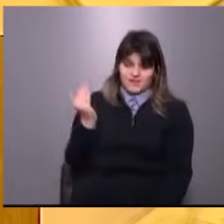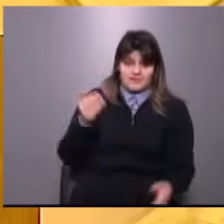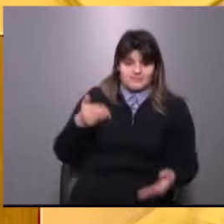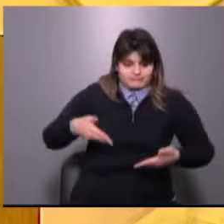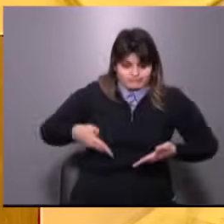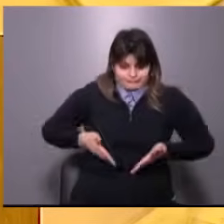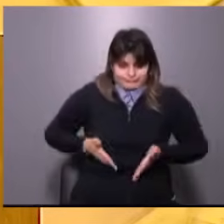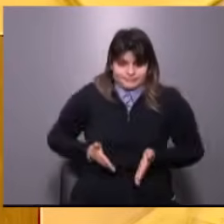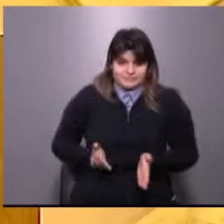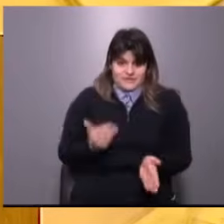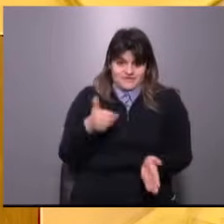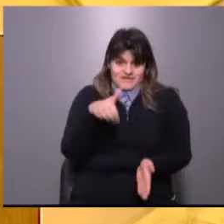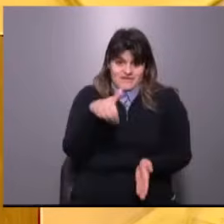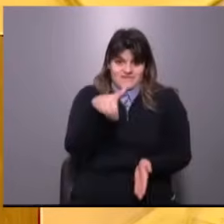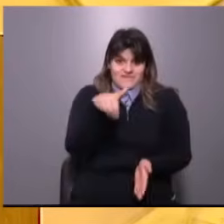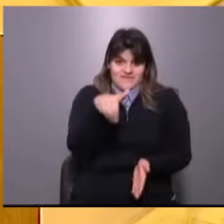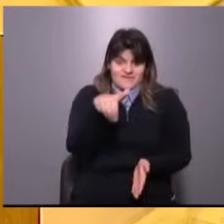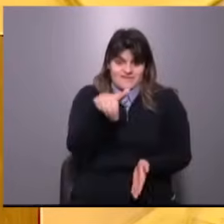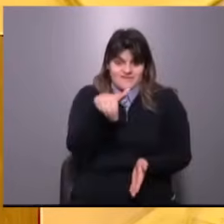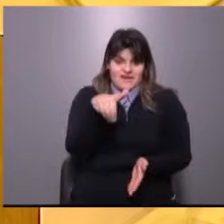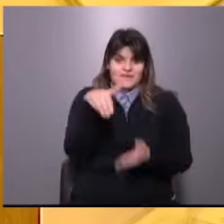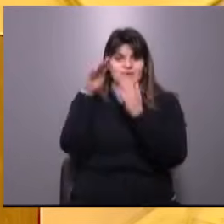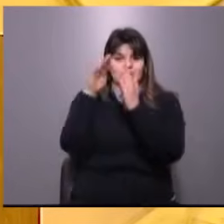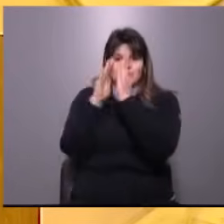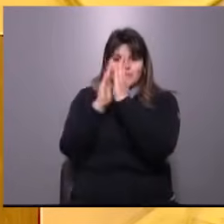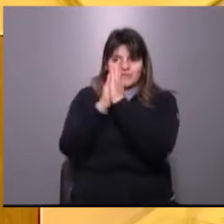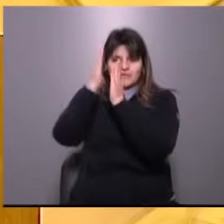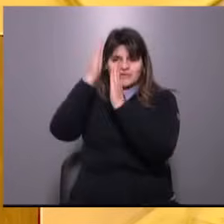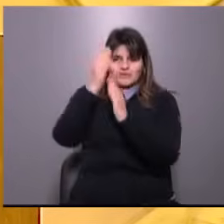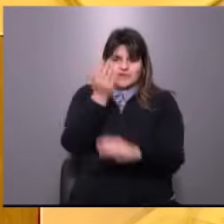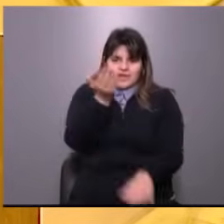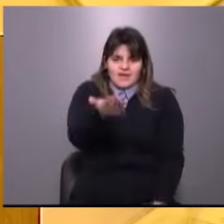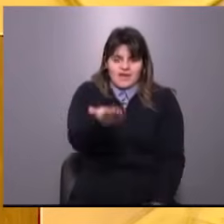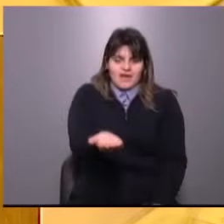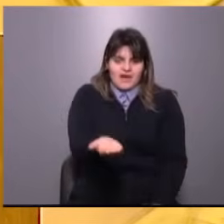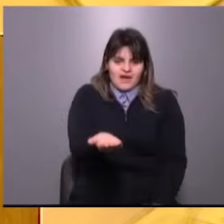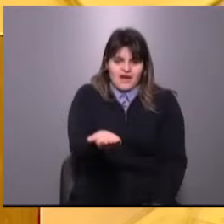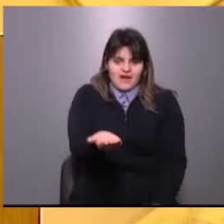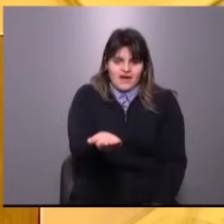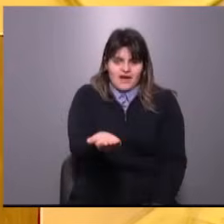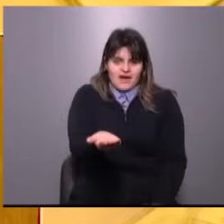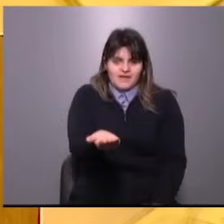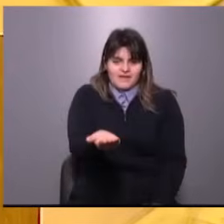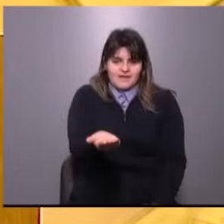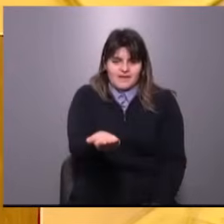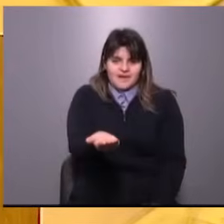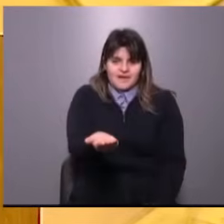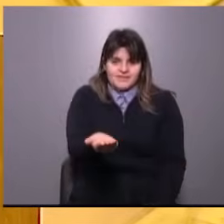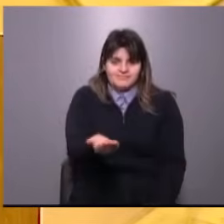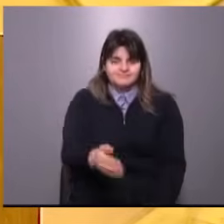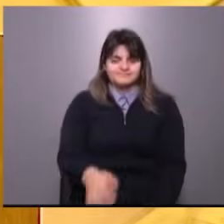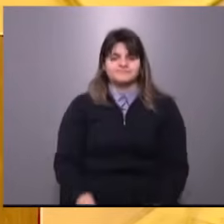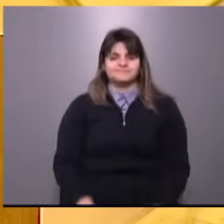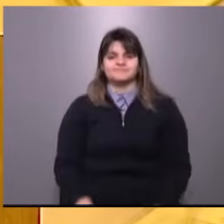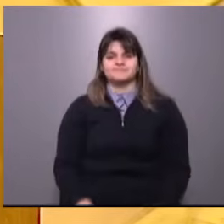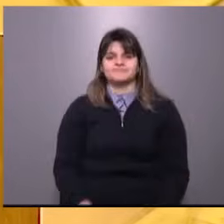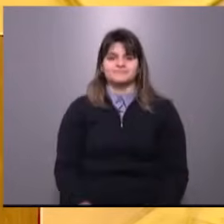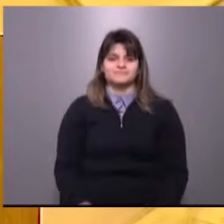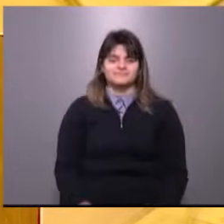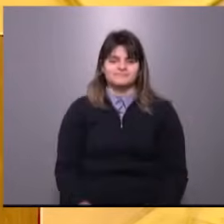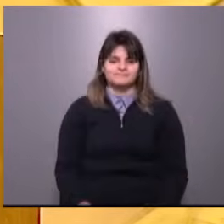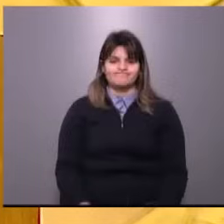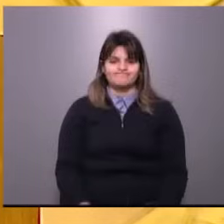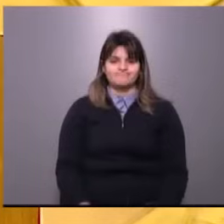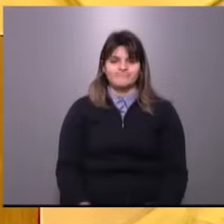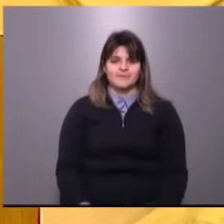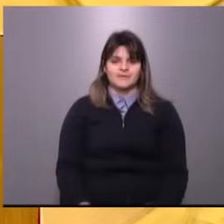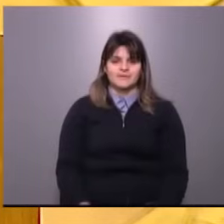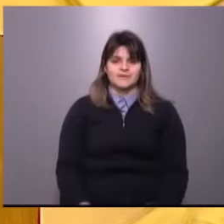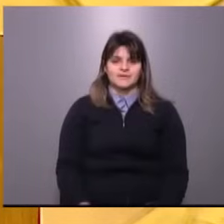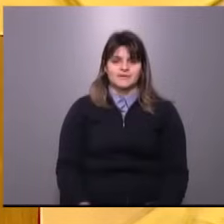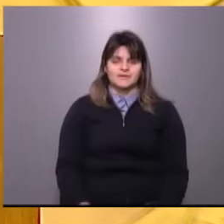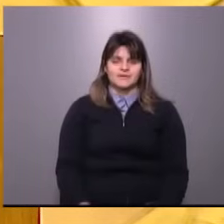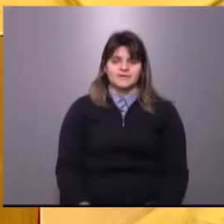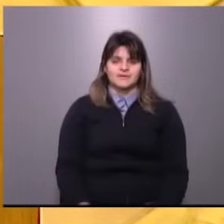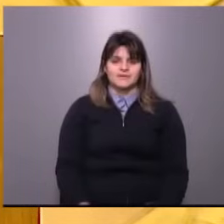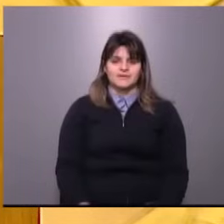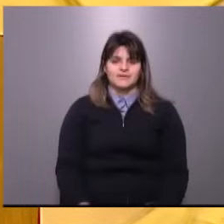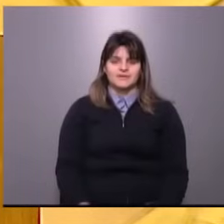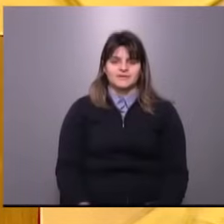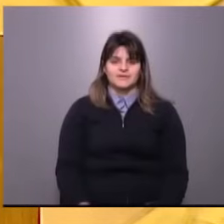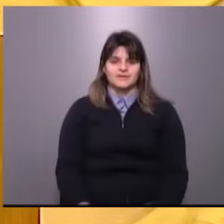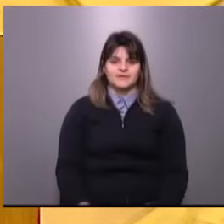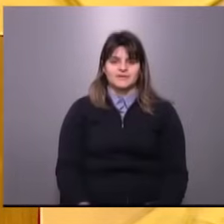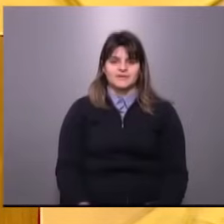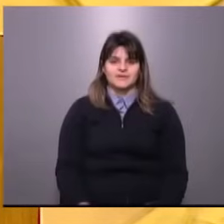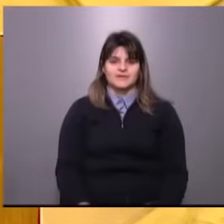Do Deus que vem, do Deus que está aqui, no meio de nós.